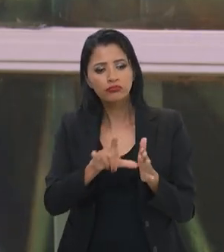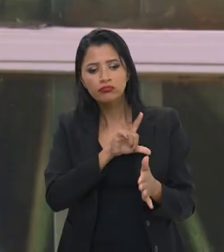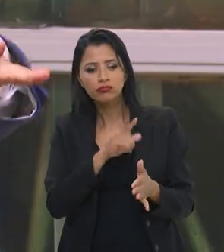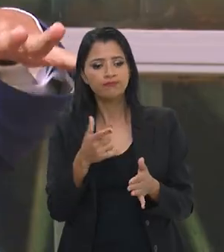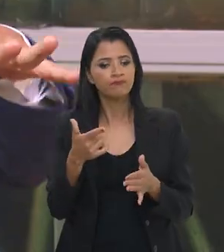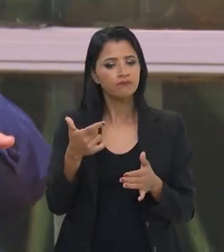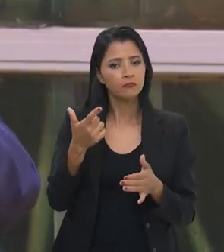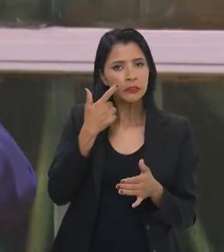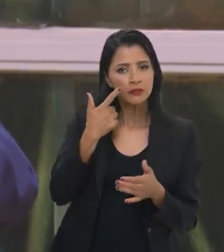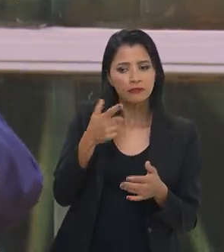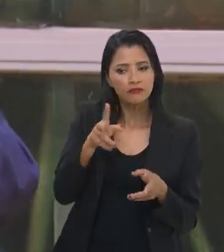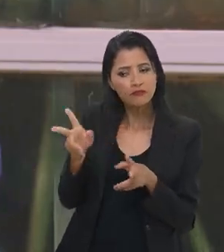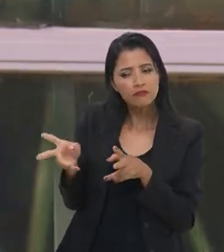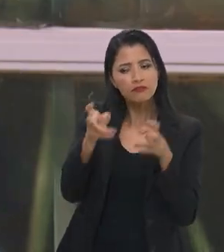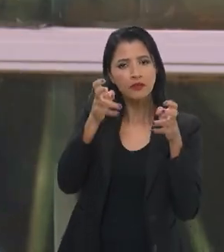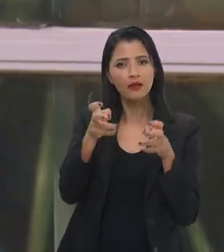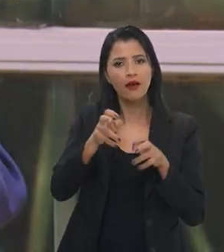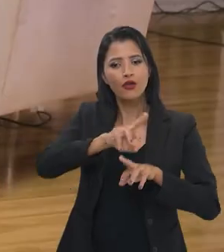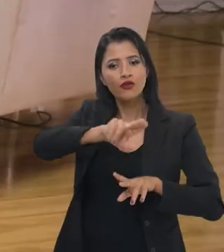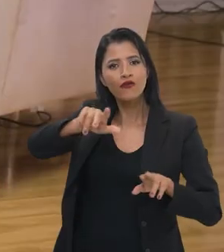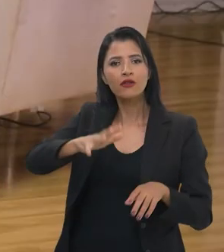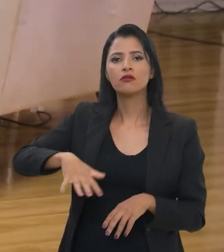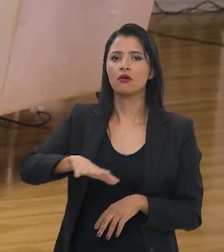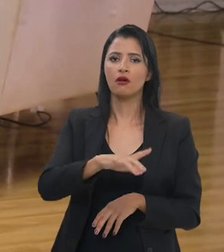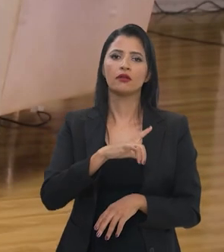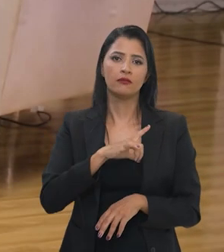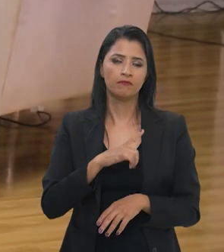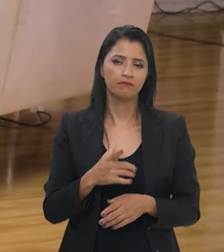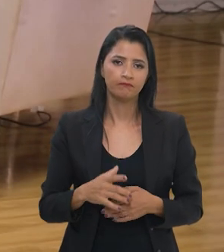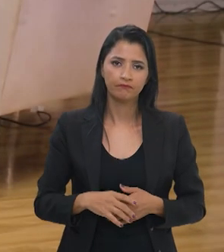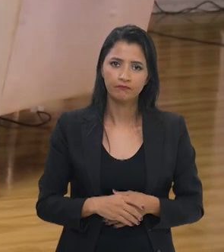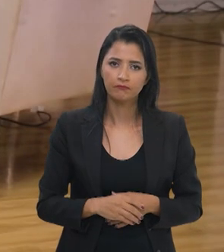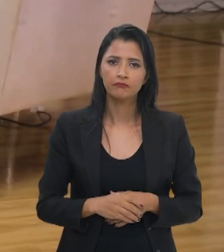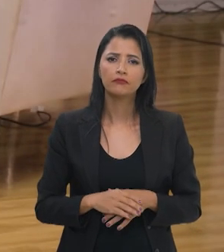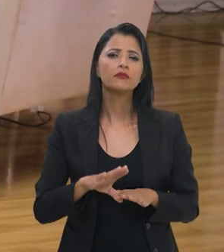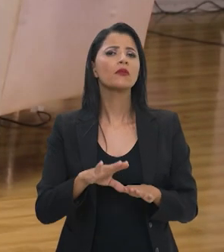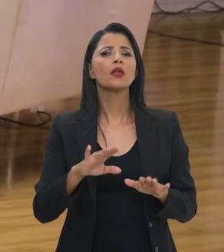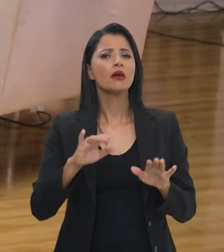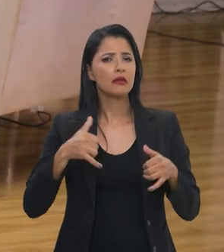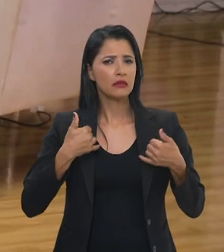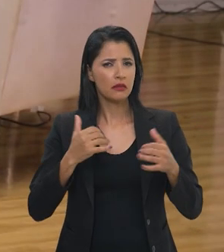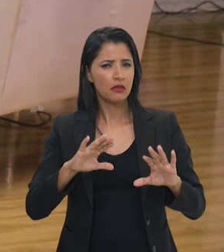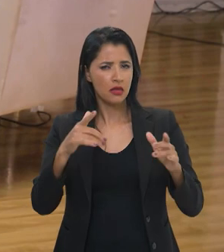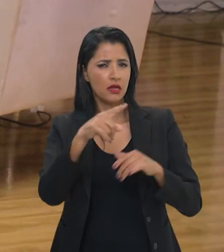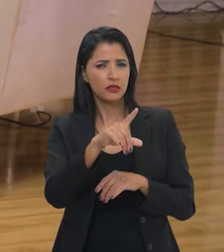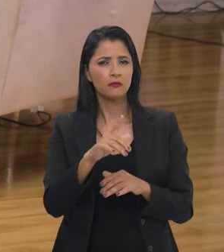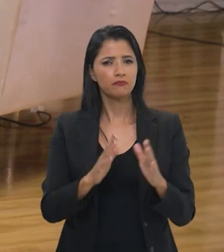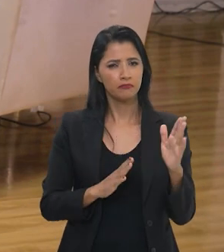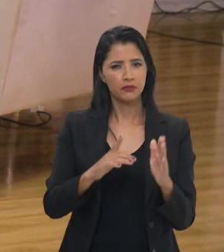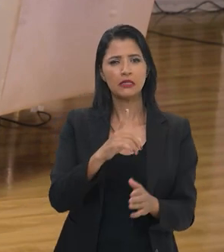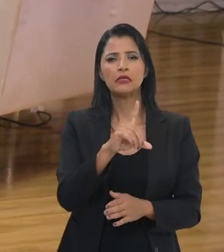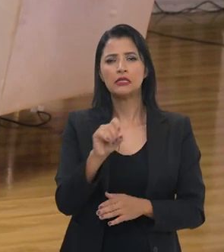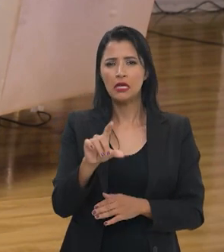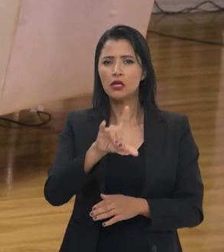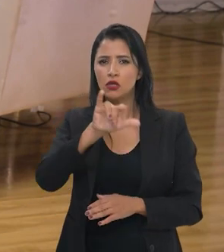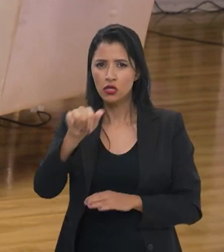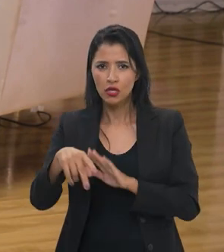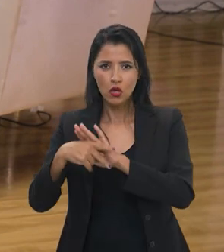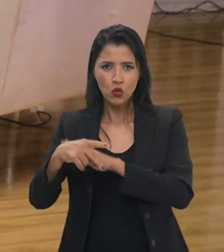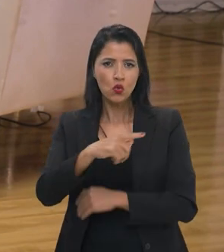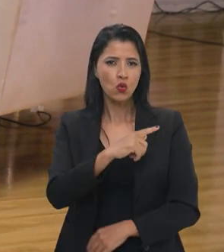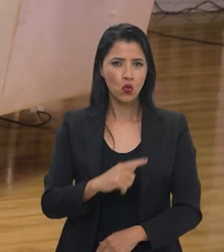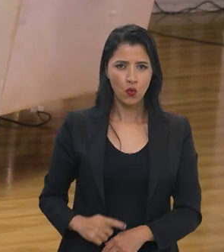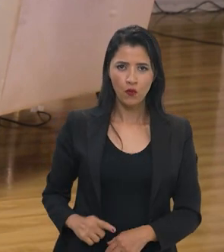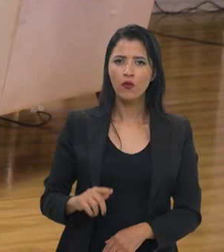ter um planejamento voltou a ter um olhar para as mais diferentes áreas neste evento dos 100 dias do governo